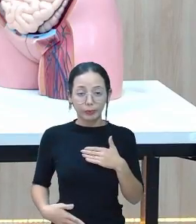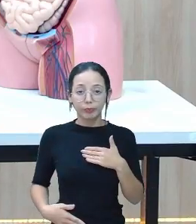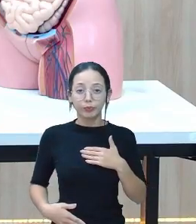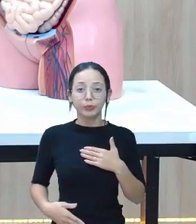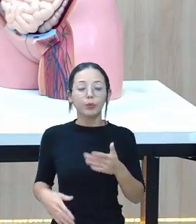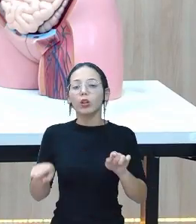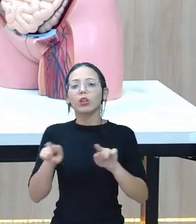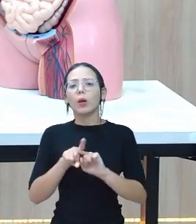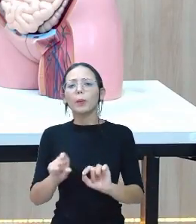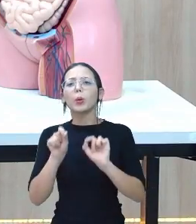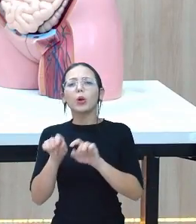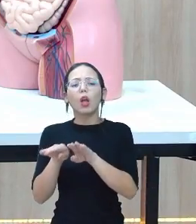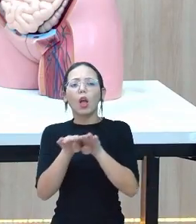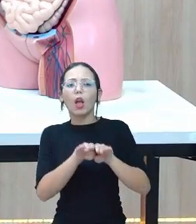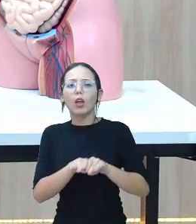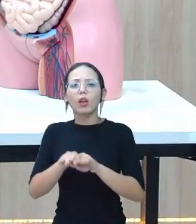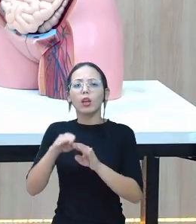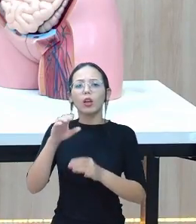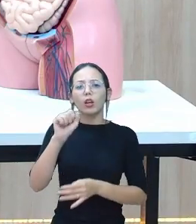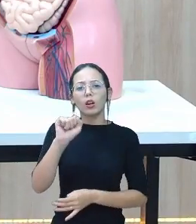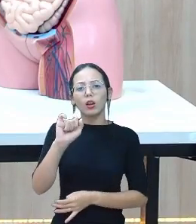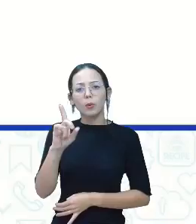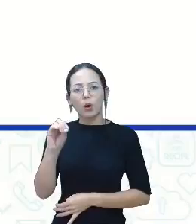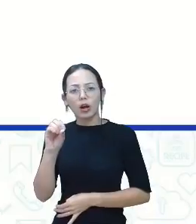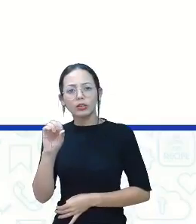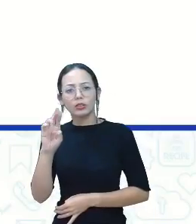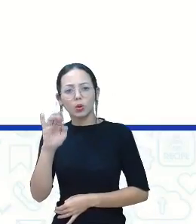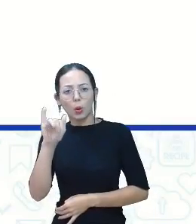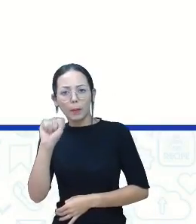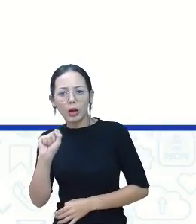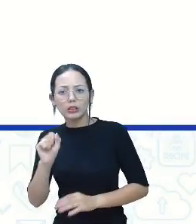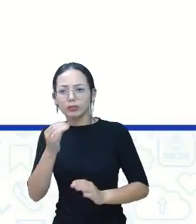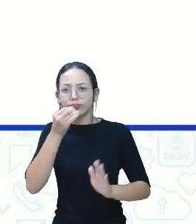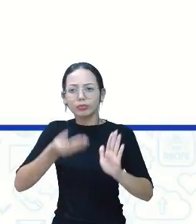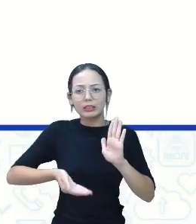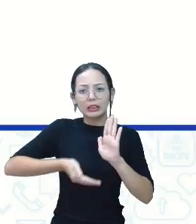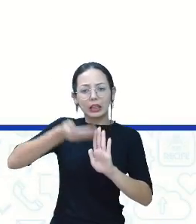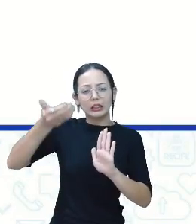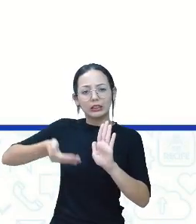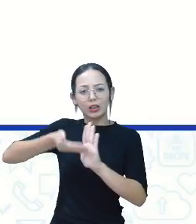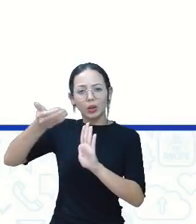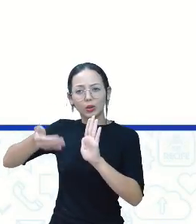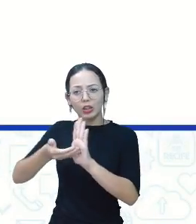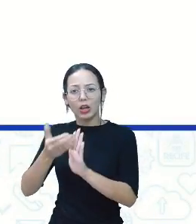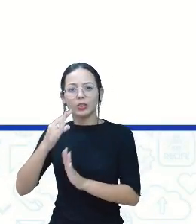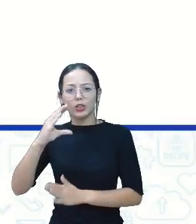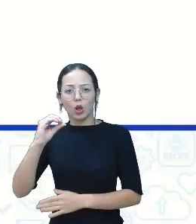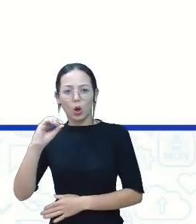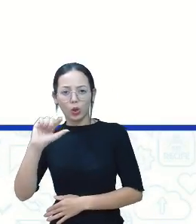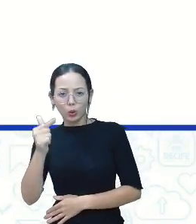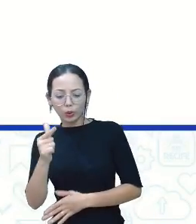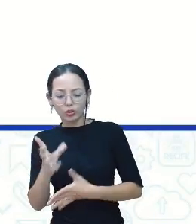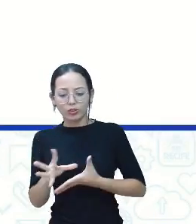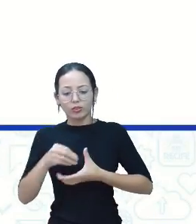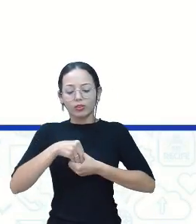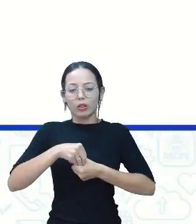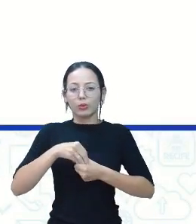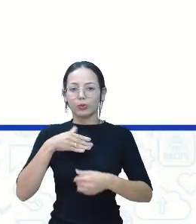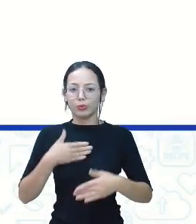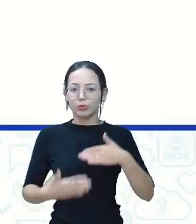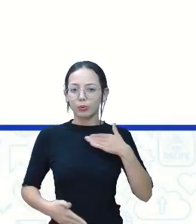Agora, o equilíbrio ácido-base corresponde à remoção do excesso de gás carbônico do